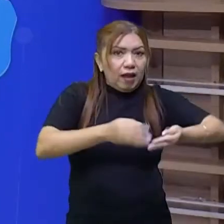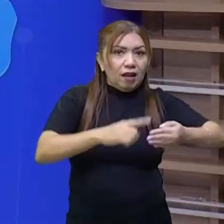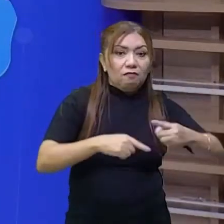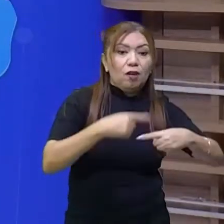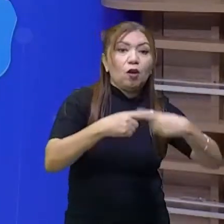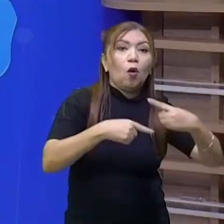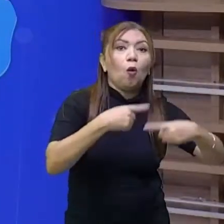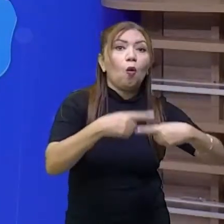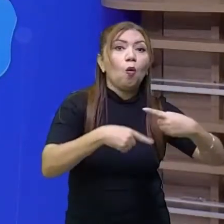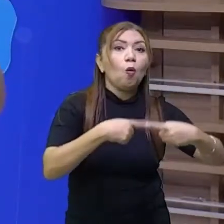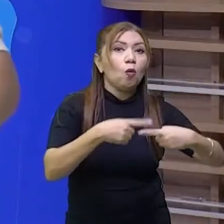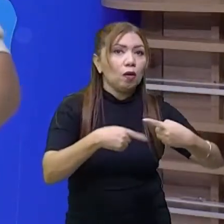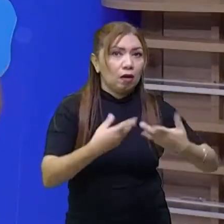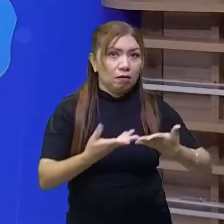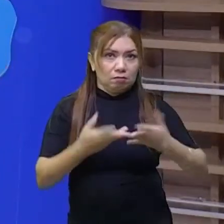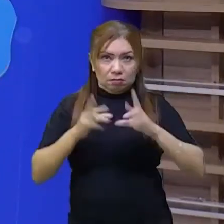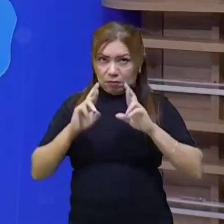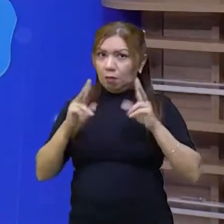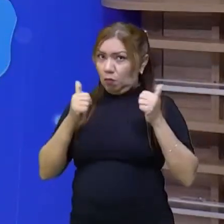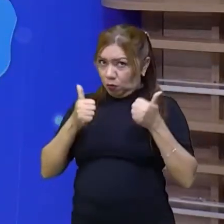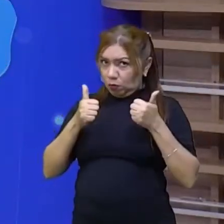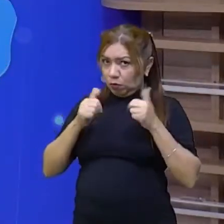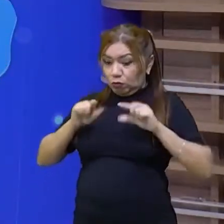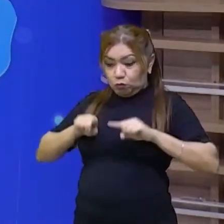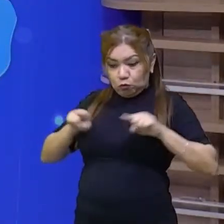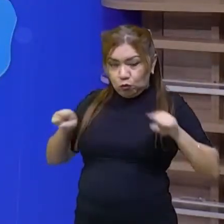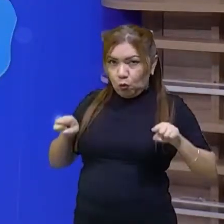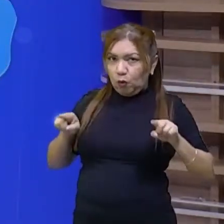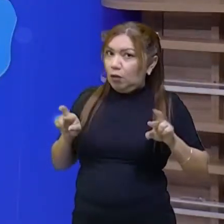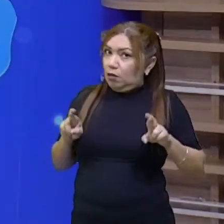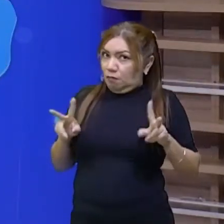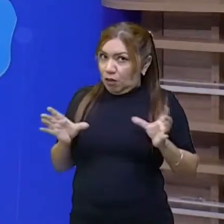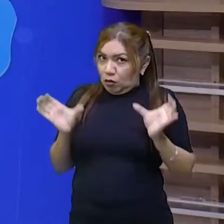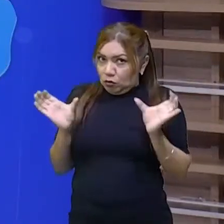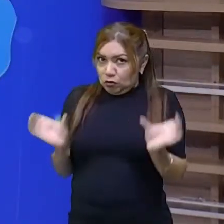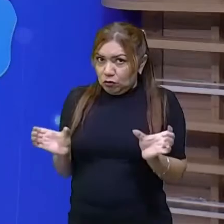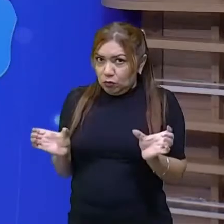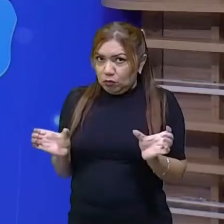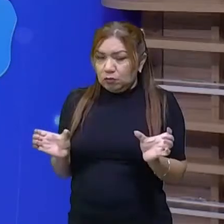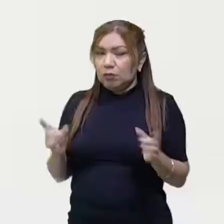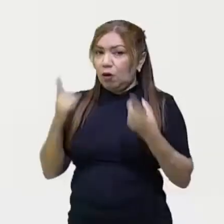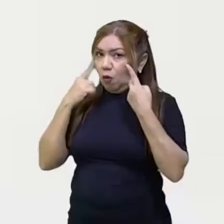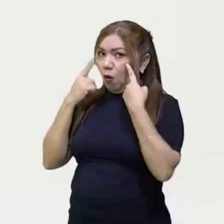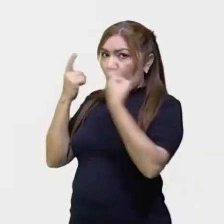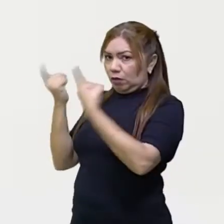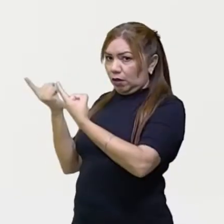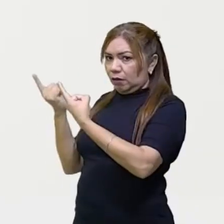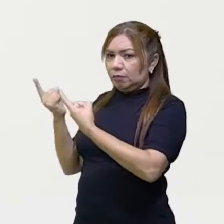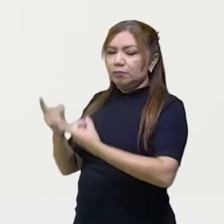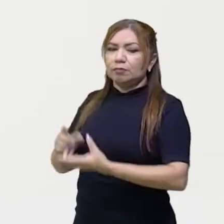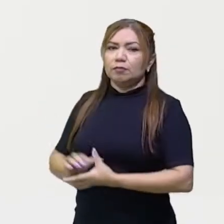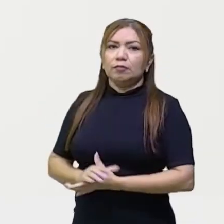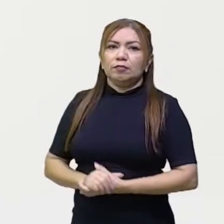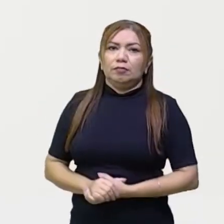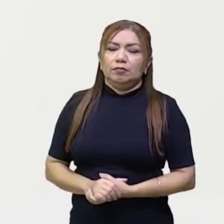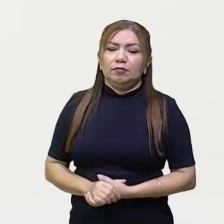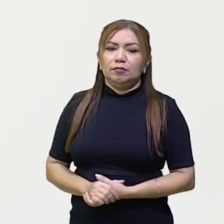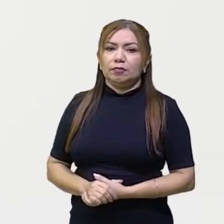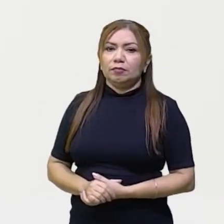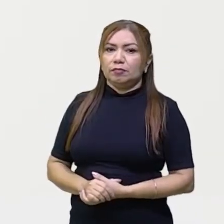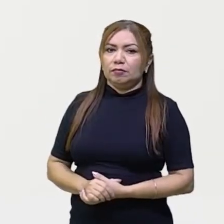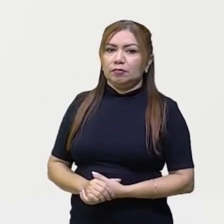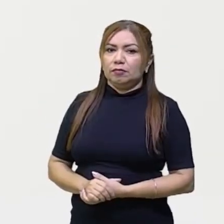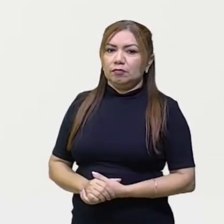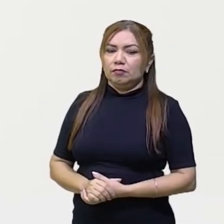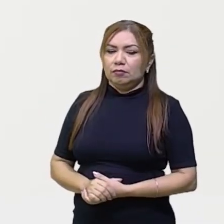ele vai começar a girar beleza olha essa diferença aí ó beleza o olho na tela vamos para a tela